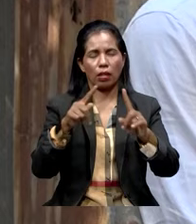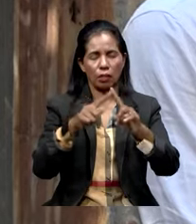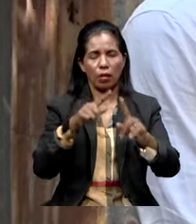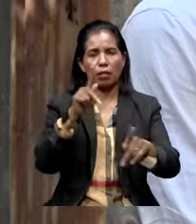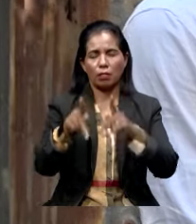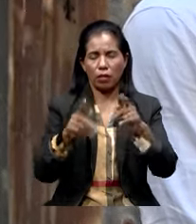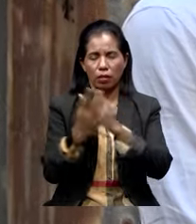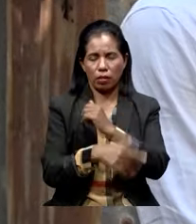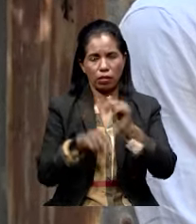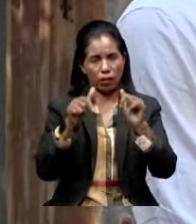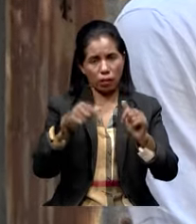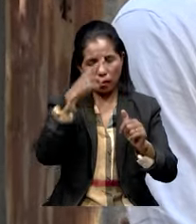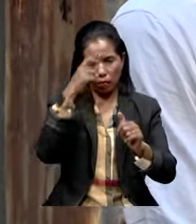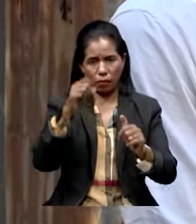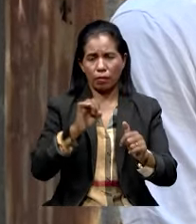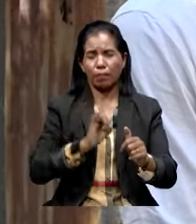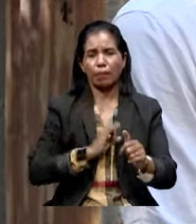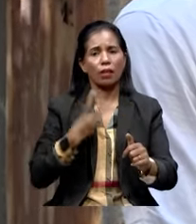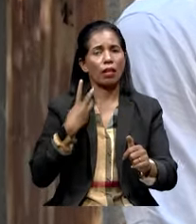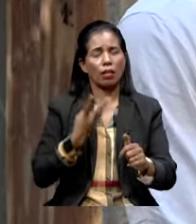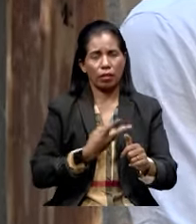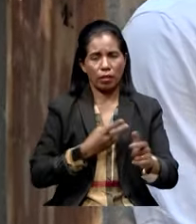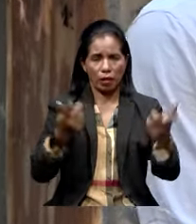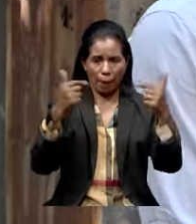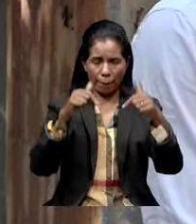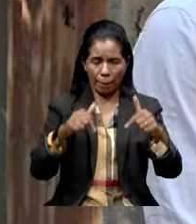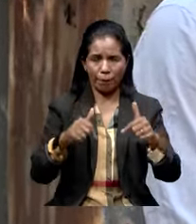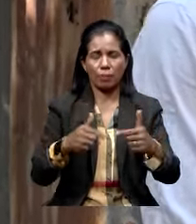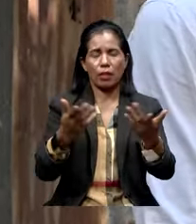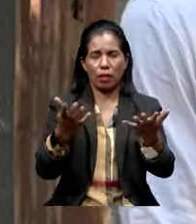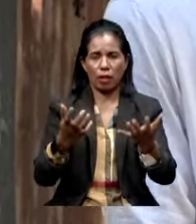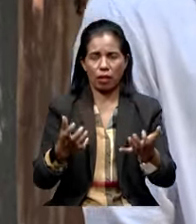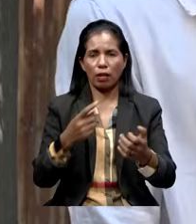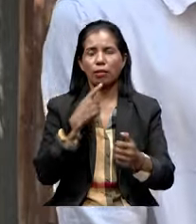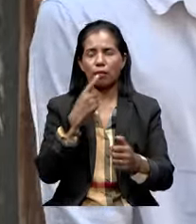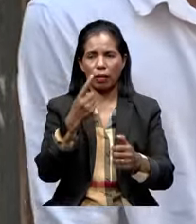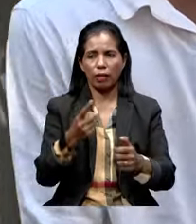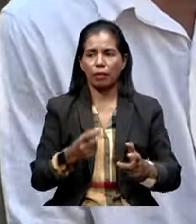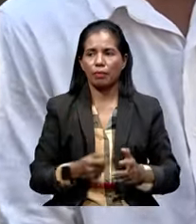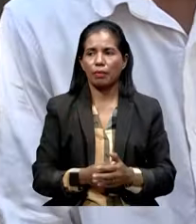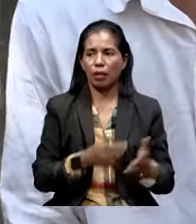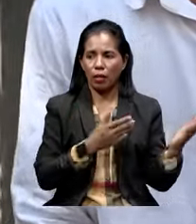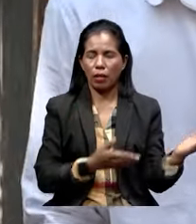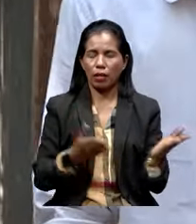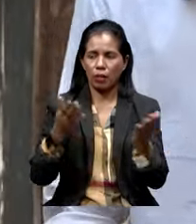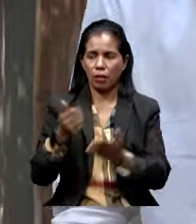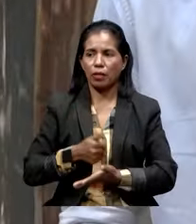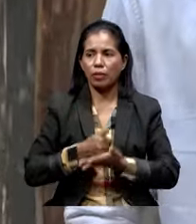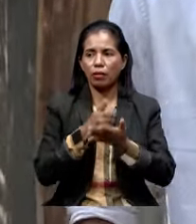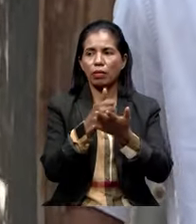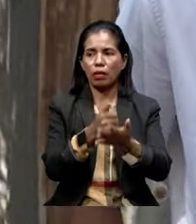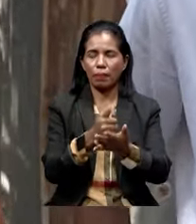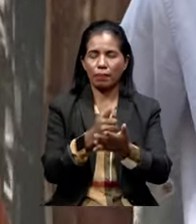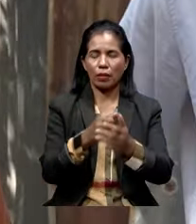nia tamane maka uhin ni tamai hakarak hatene No lori nitik apoyo ruma mai atu